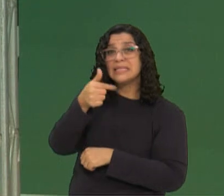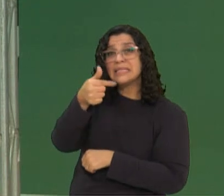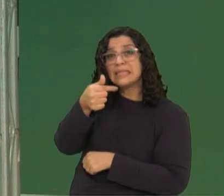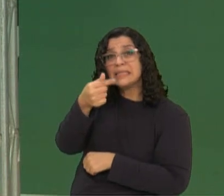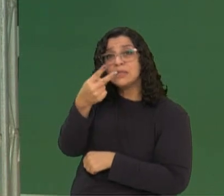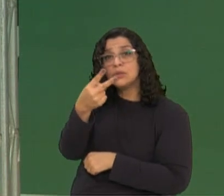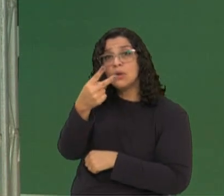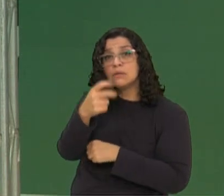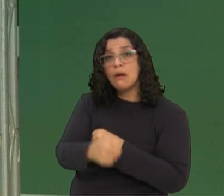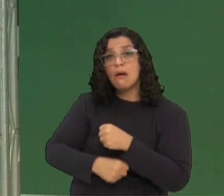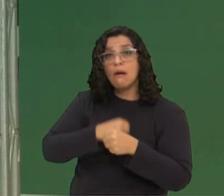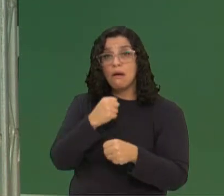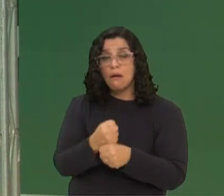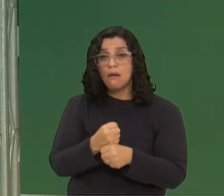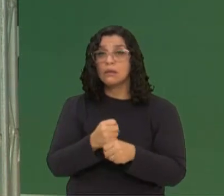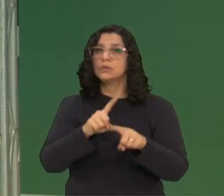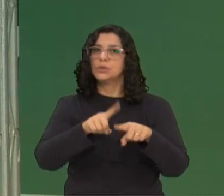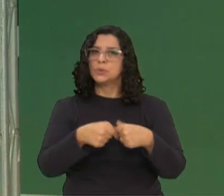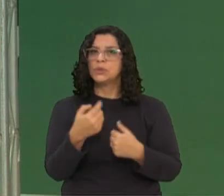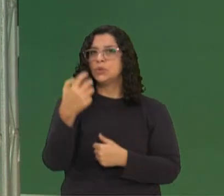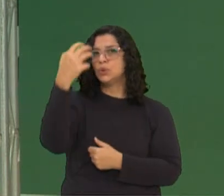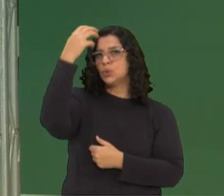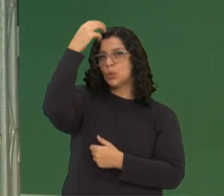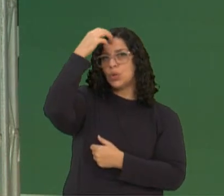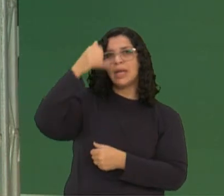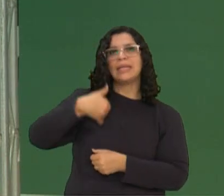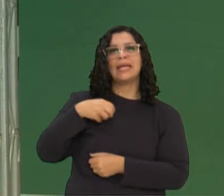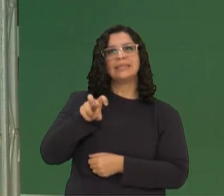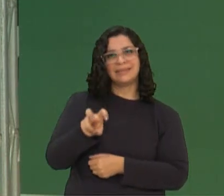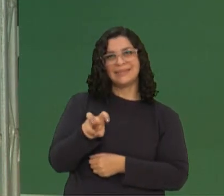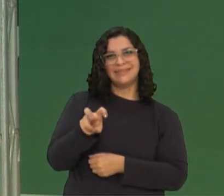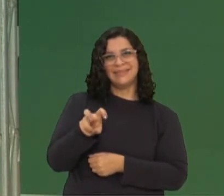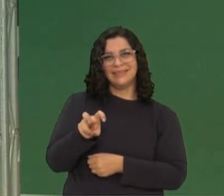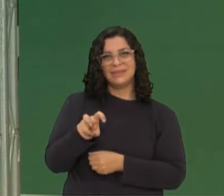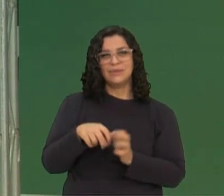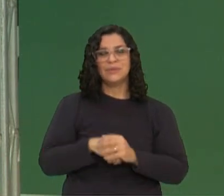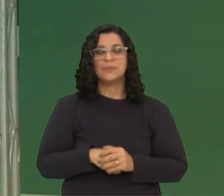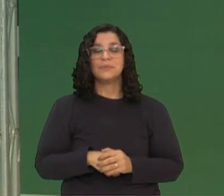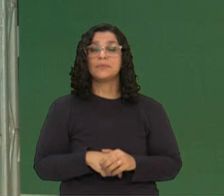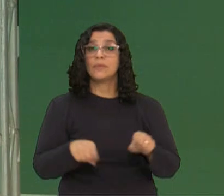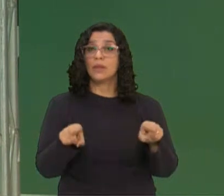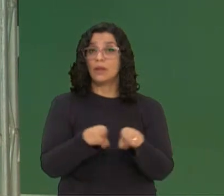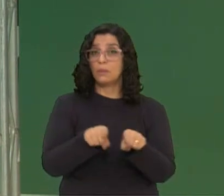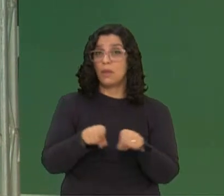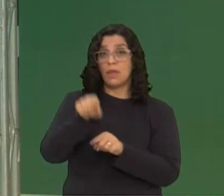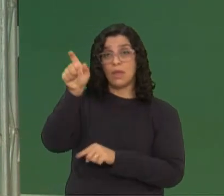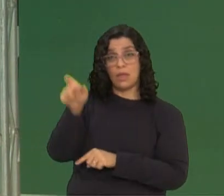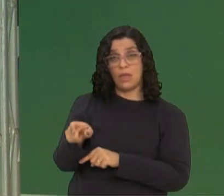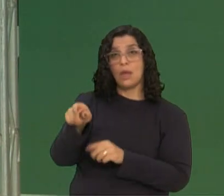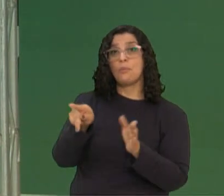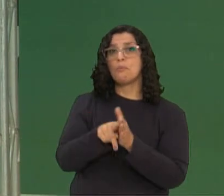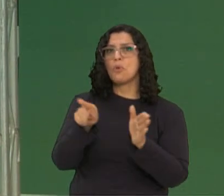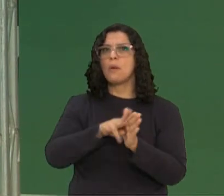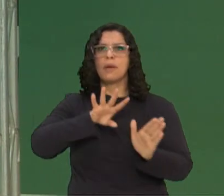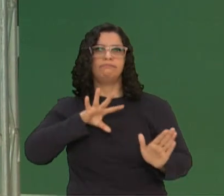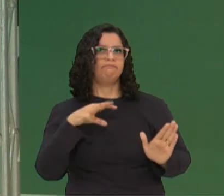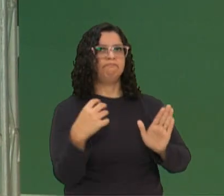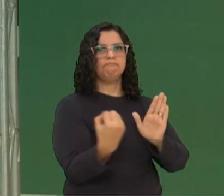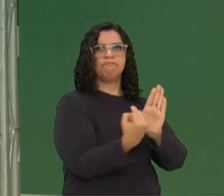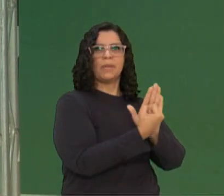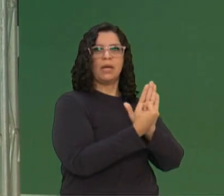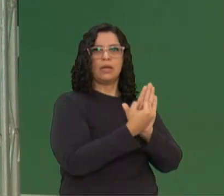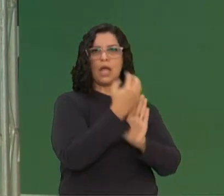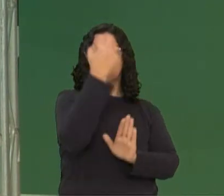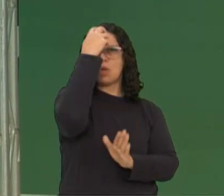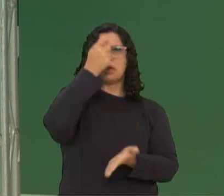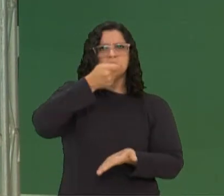anos. Claro que para isso acontecer, ele foi coroado aos 5 anos de idade. E ele vai ser o grande símbolo da monarquia